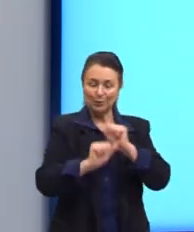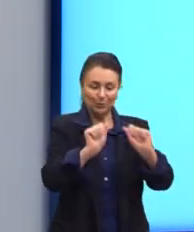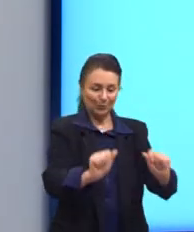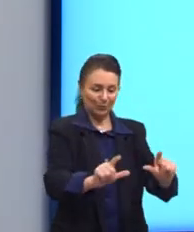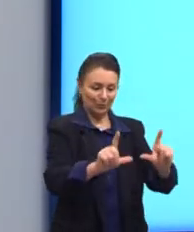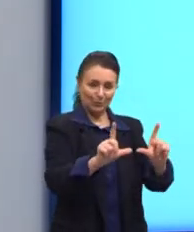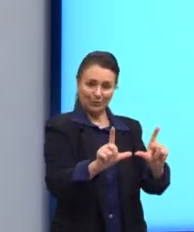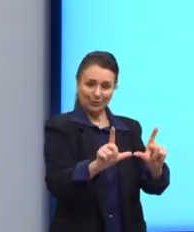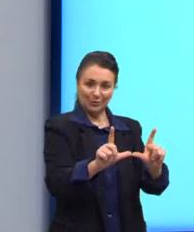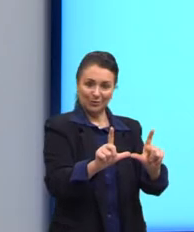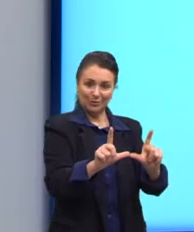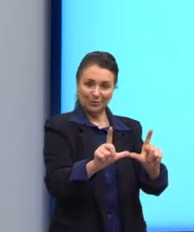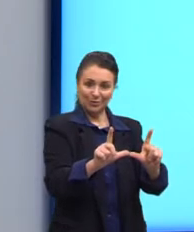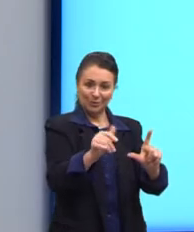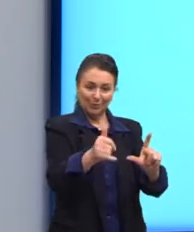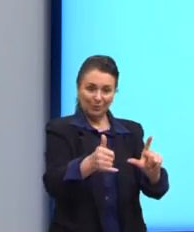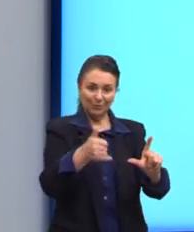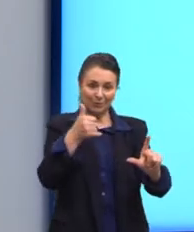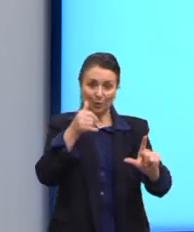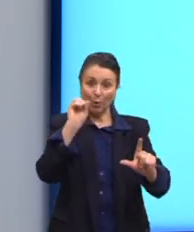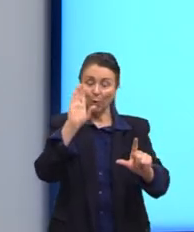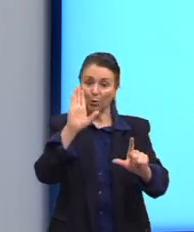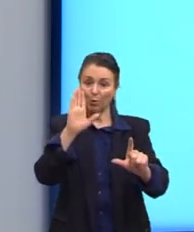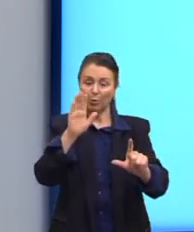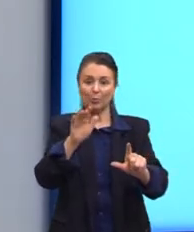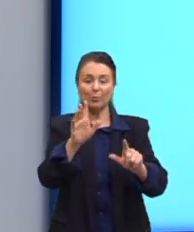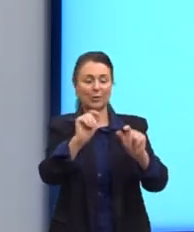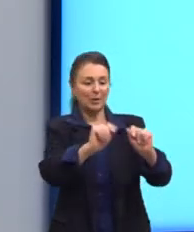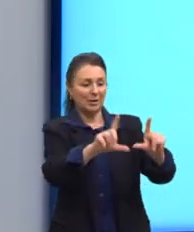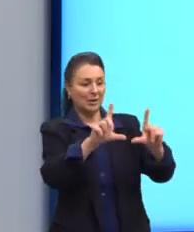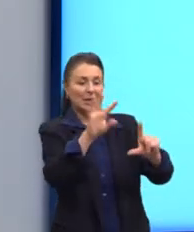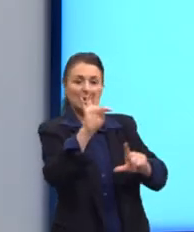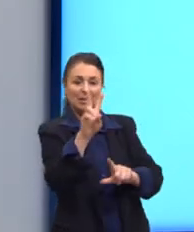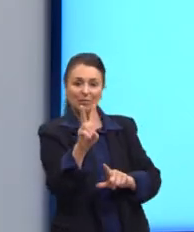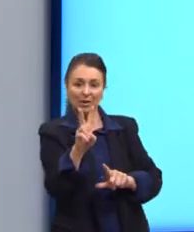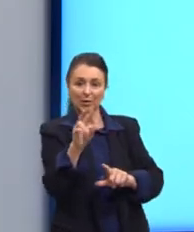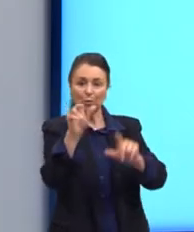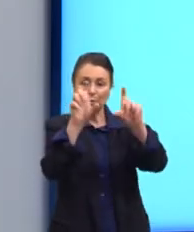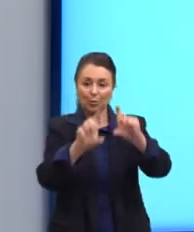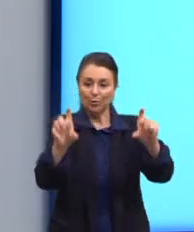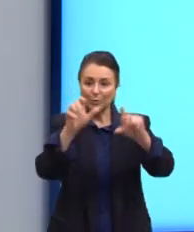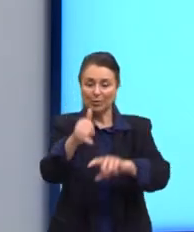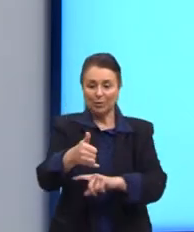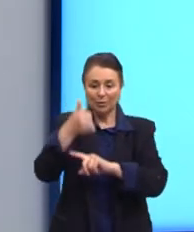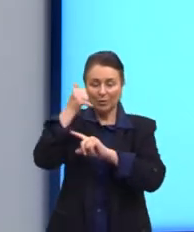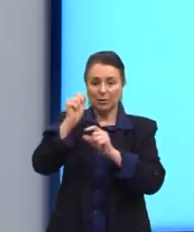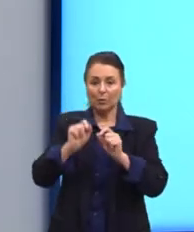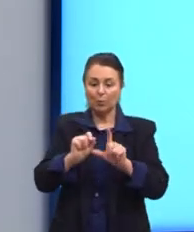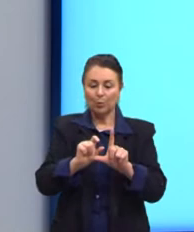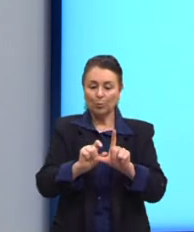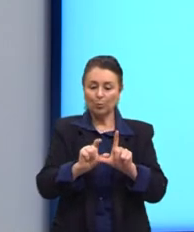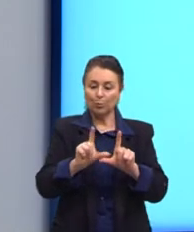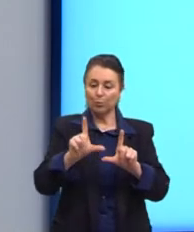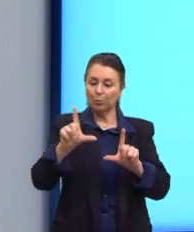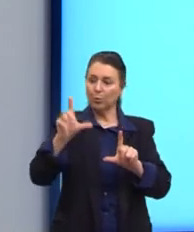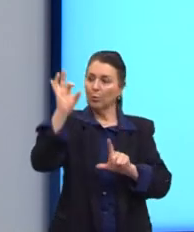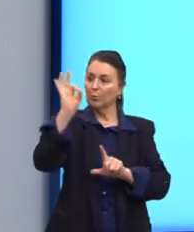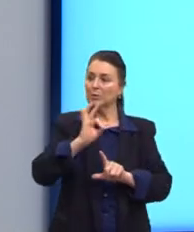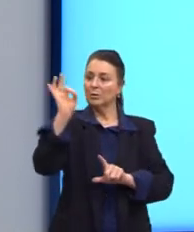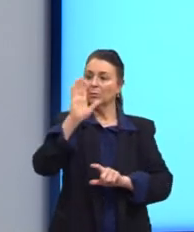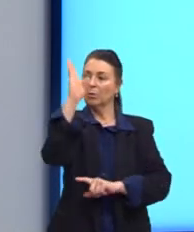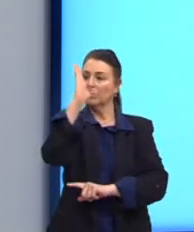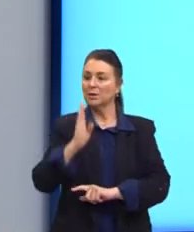mão do espectador então ele foi para televisão para o celular para o computador cresce o percentual de brasileiros que